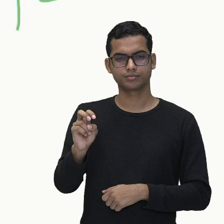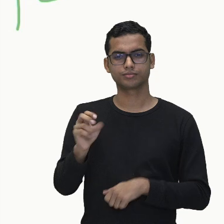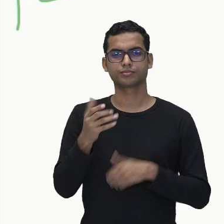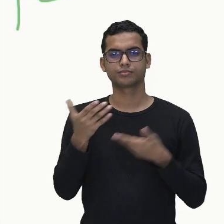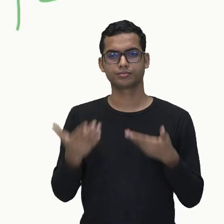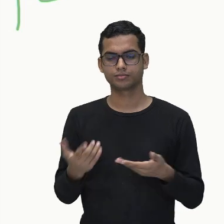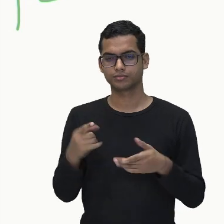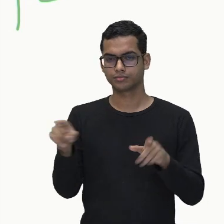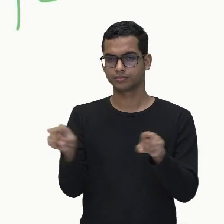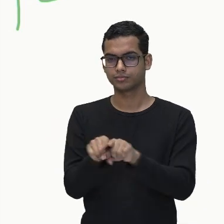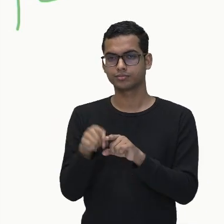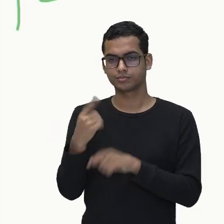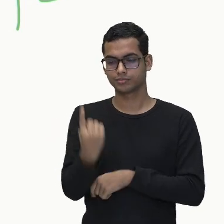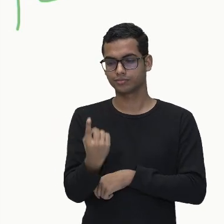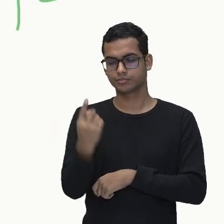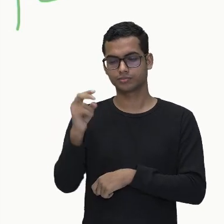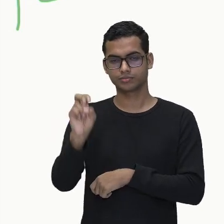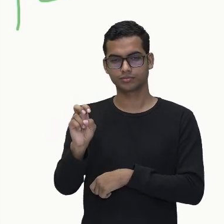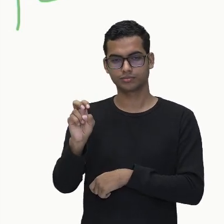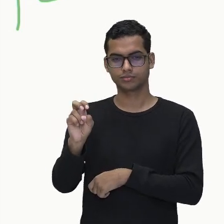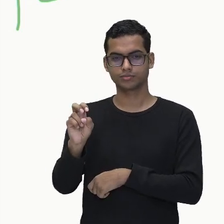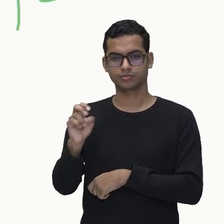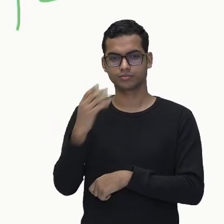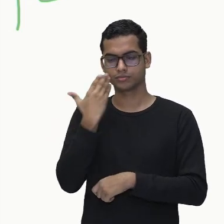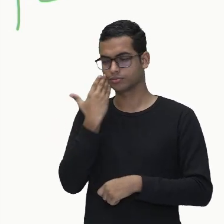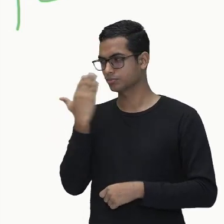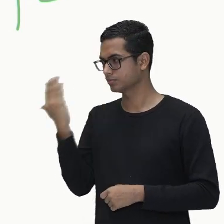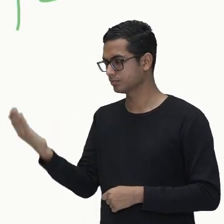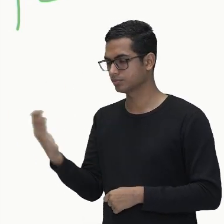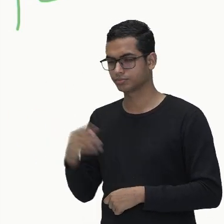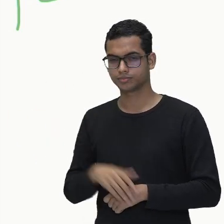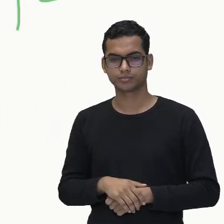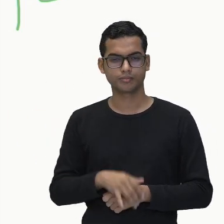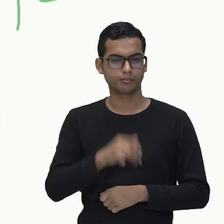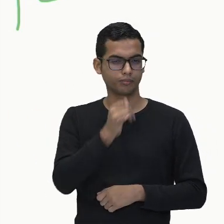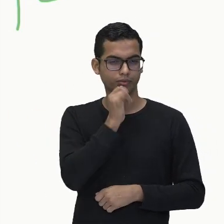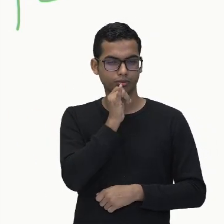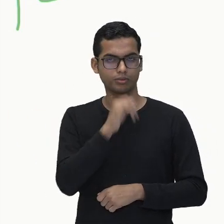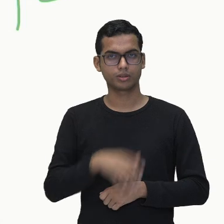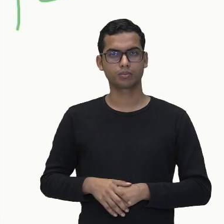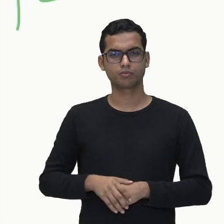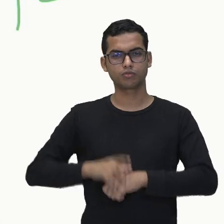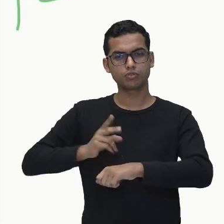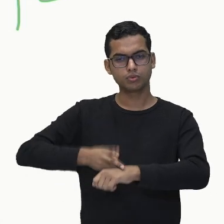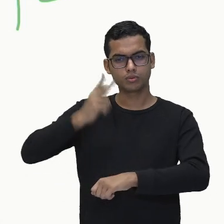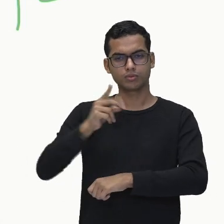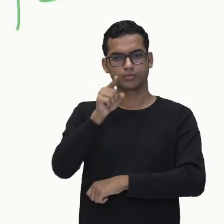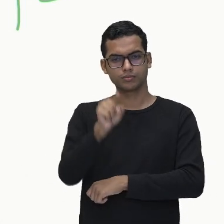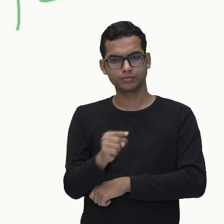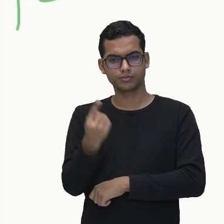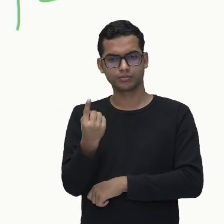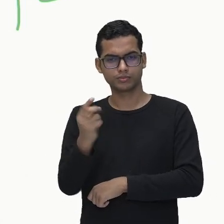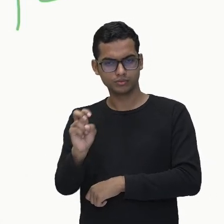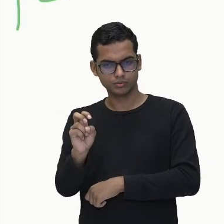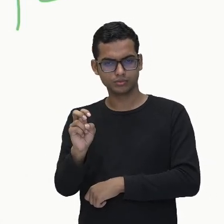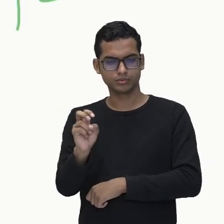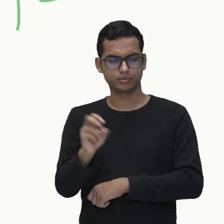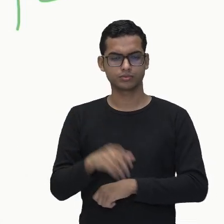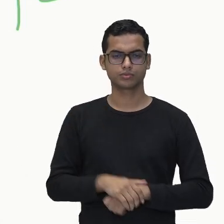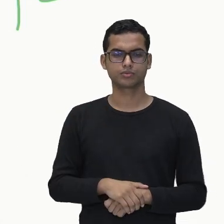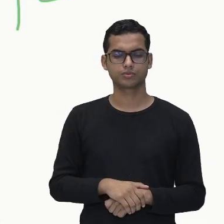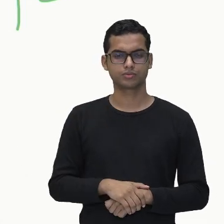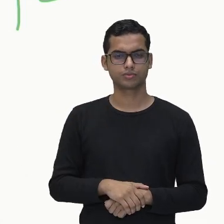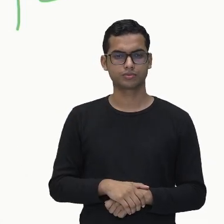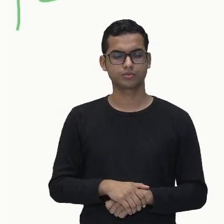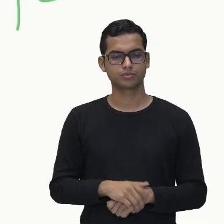e o número 15 Quando chegará tipo 2 hor 155 eu posso dizer são as 12:15